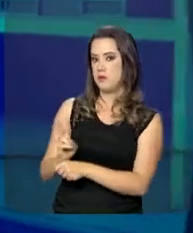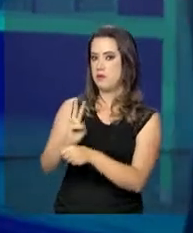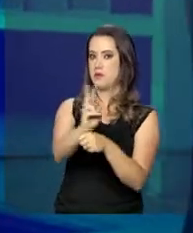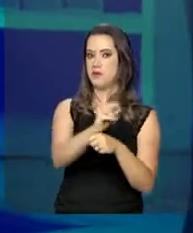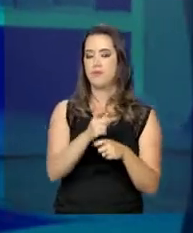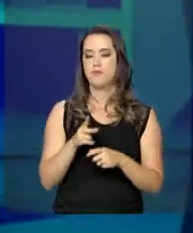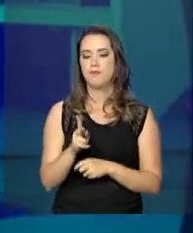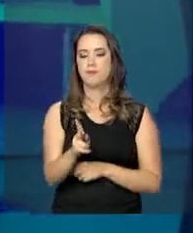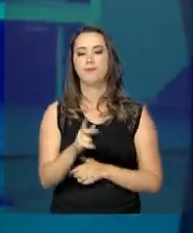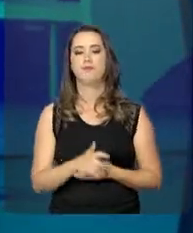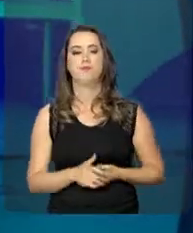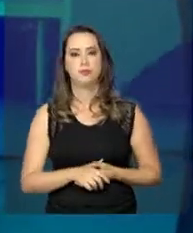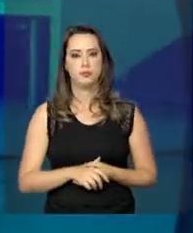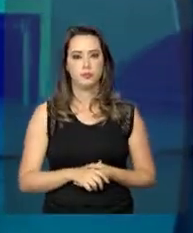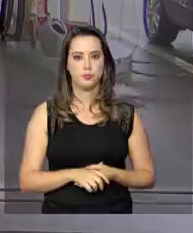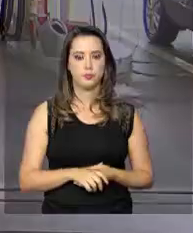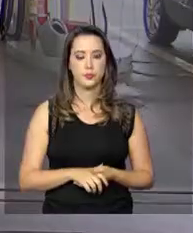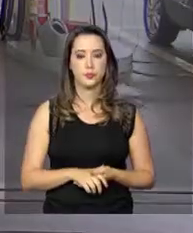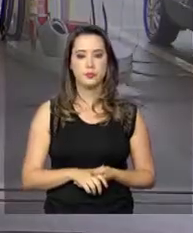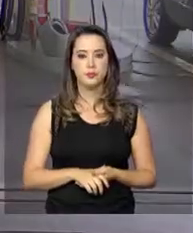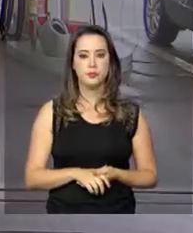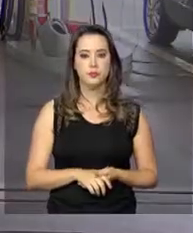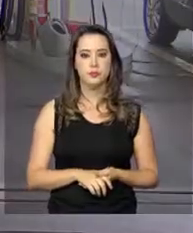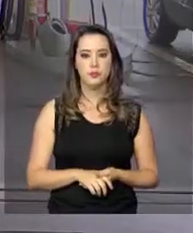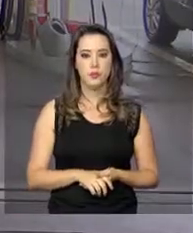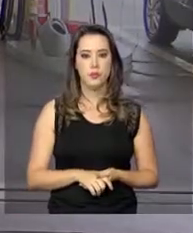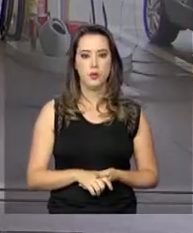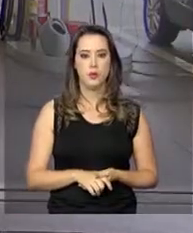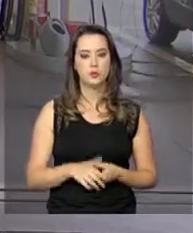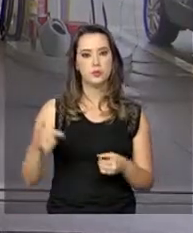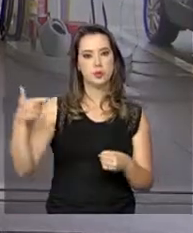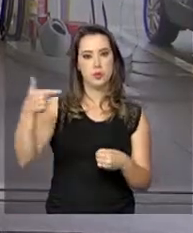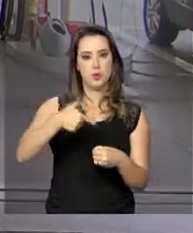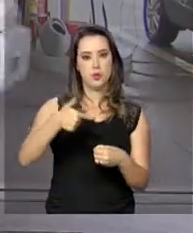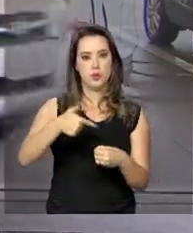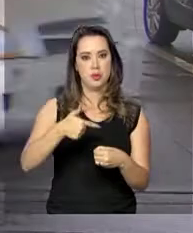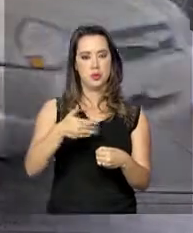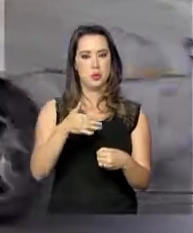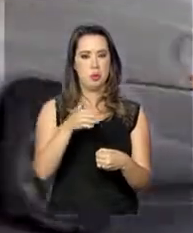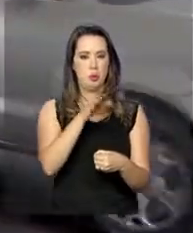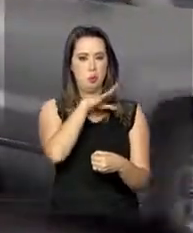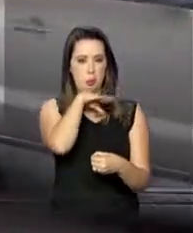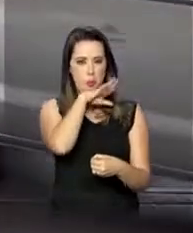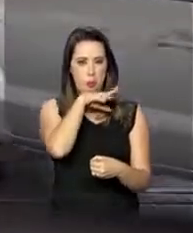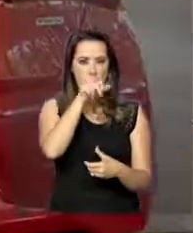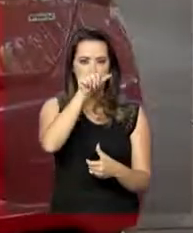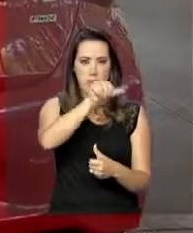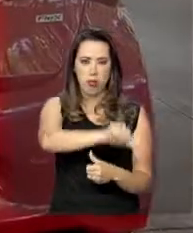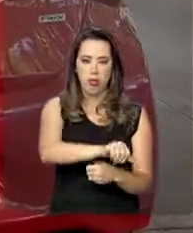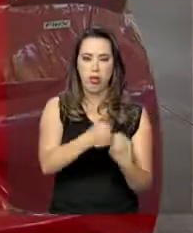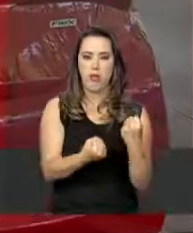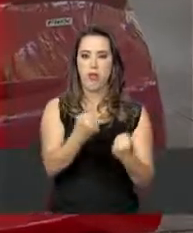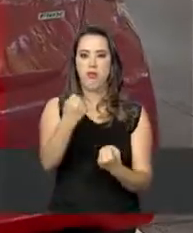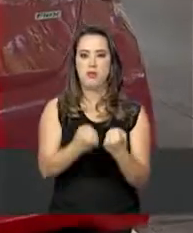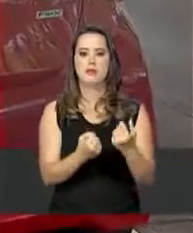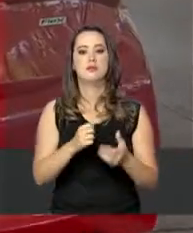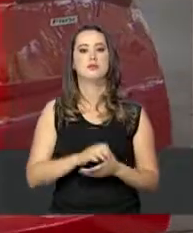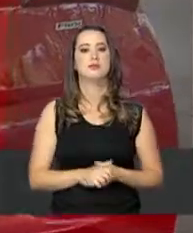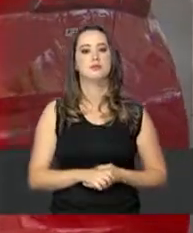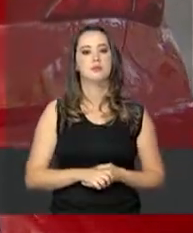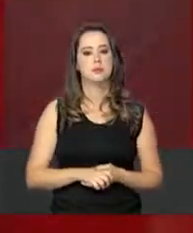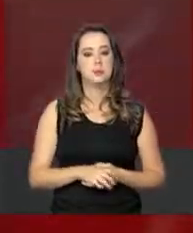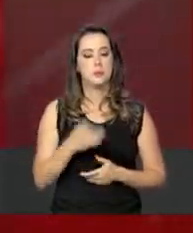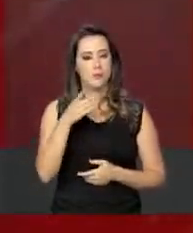fiscalizações regulares. O combustível de baixa qualidade pode prejudicar o funcionamento do